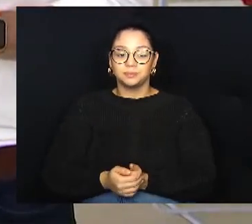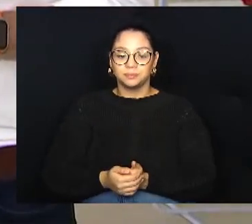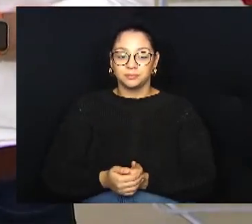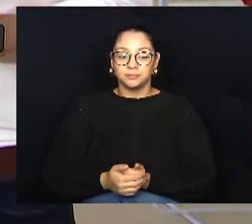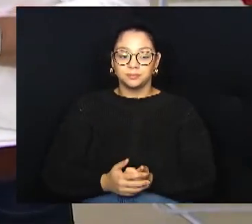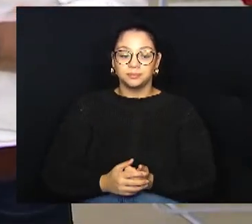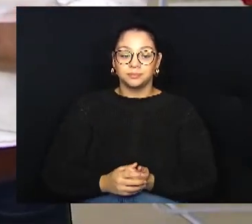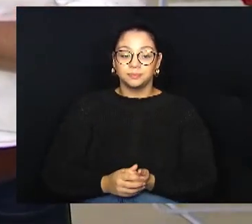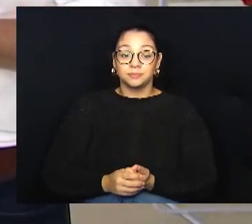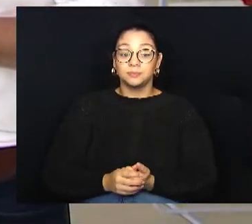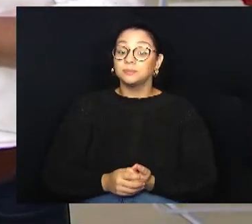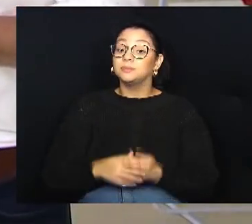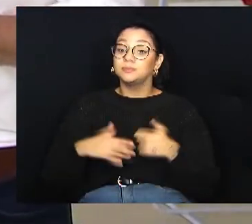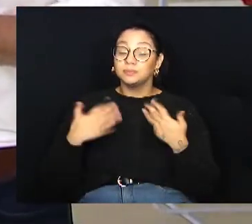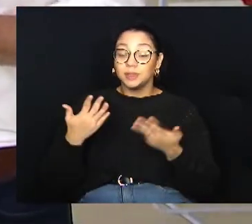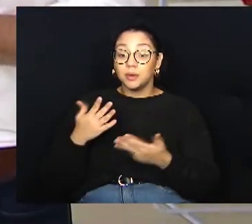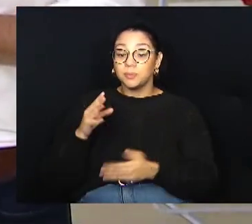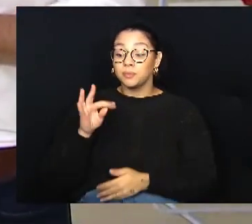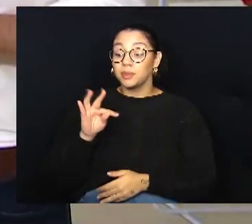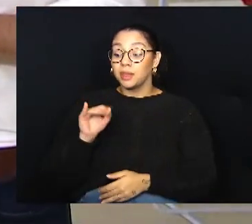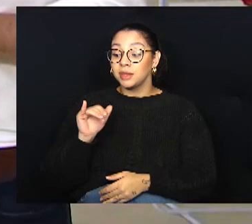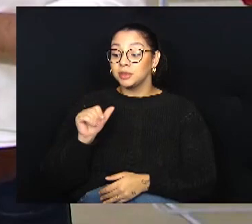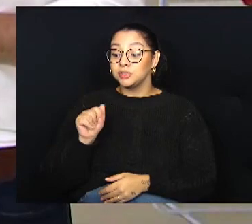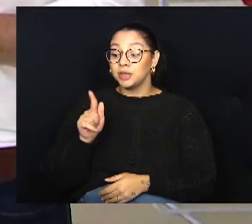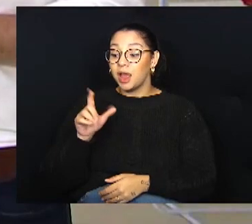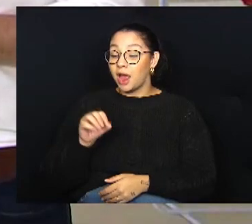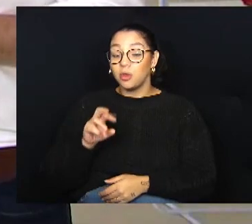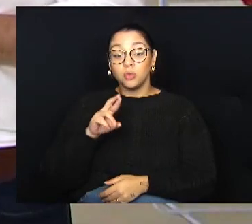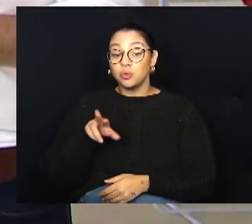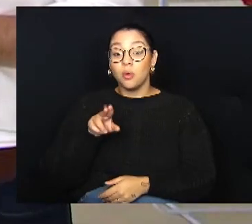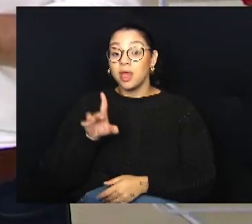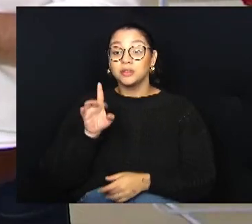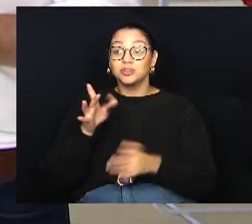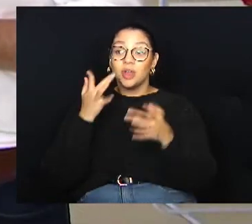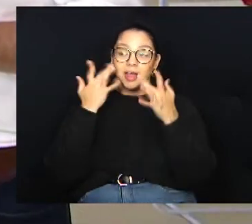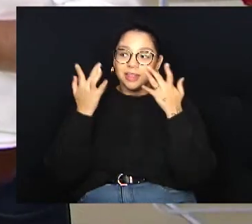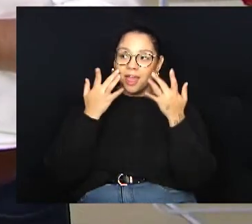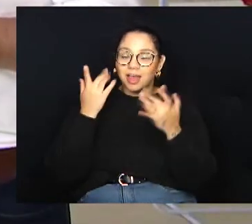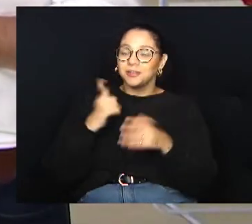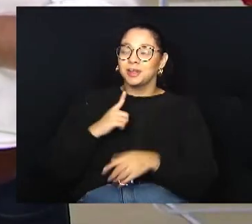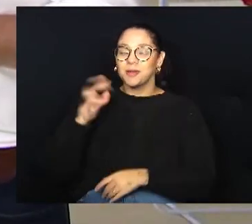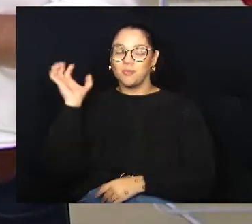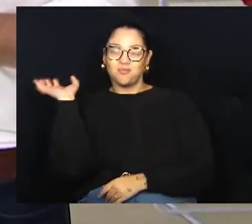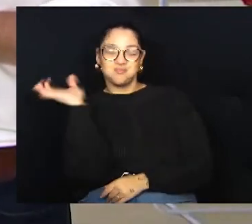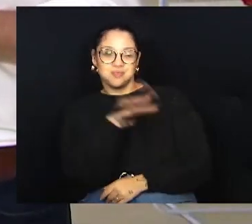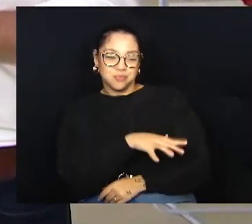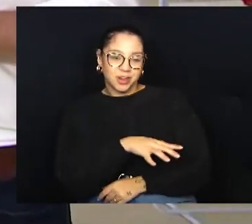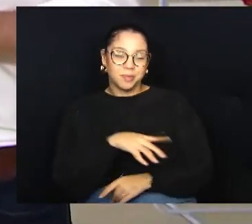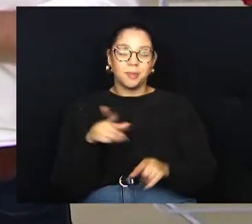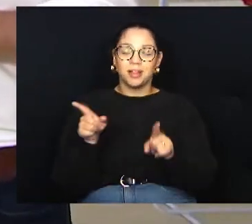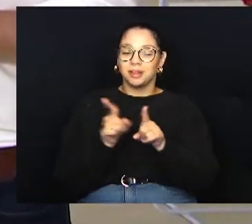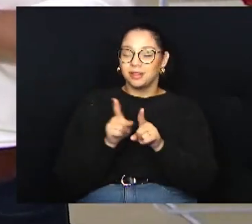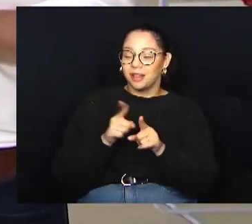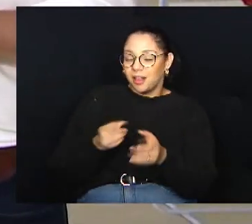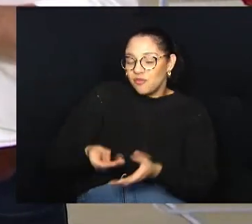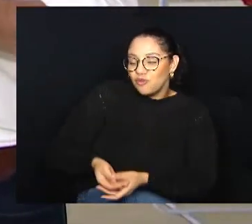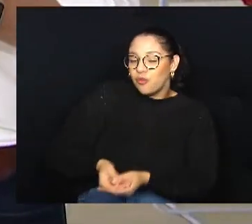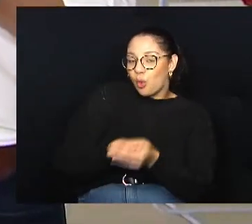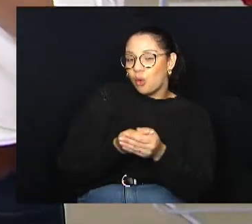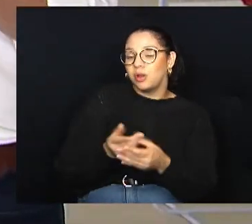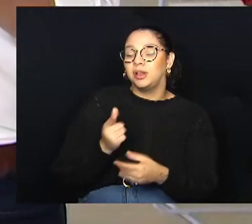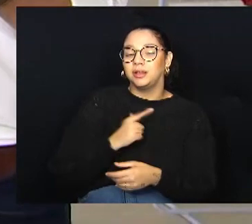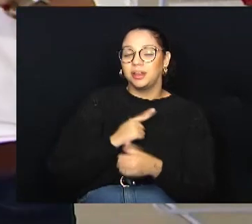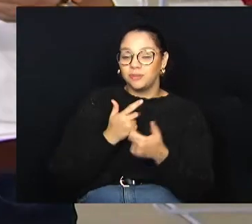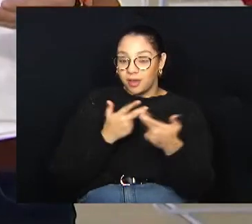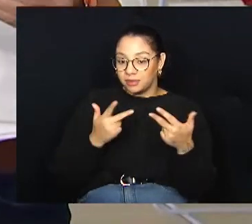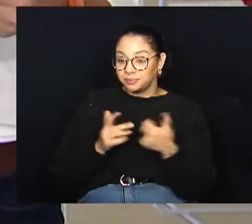pic@campinas.sp.gov.br. E Thiago, não são só peças teatrais, eu sei que tem queimada, vôlei, o que tem de brincadeira? Tem